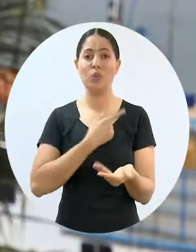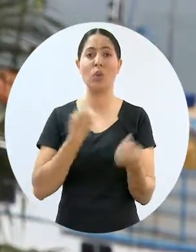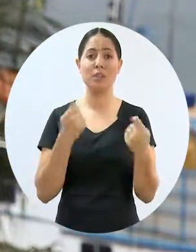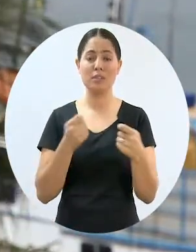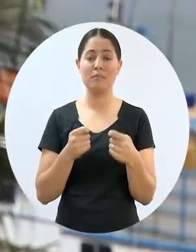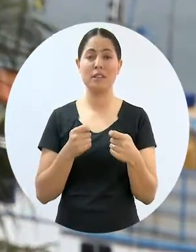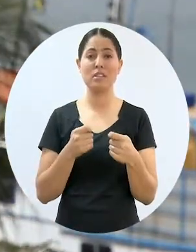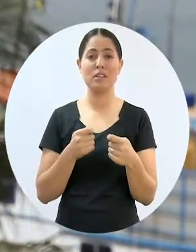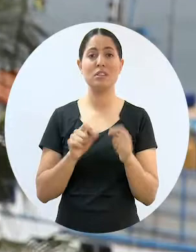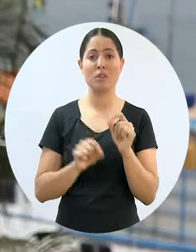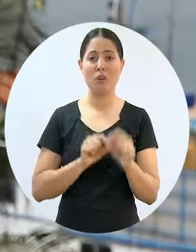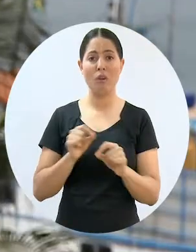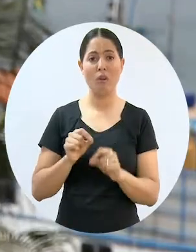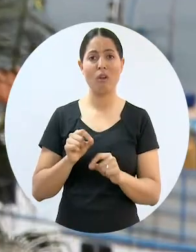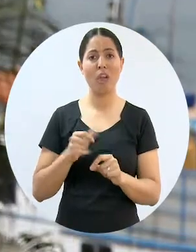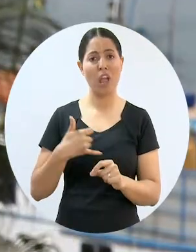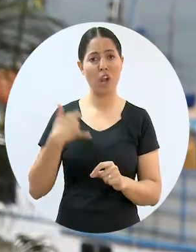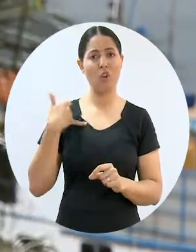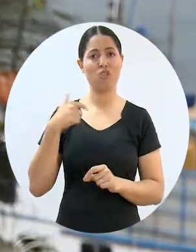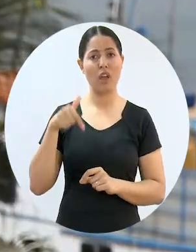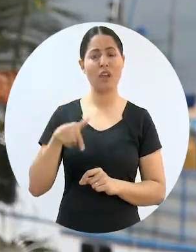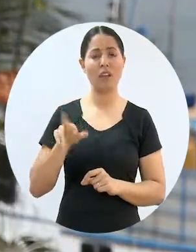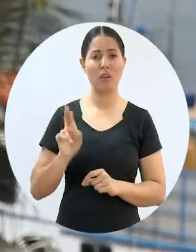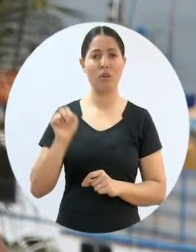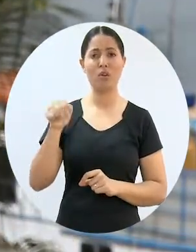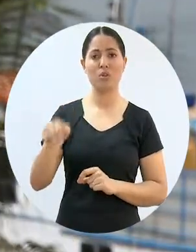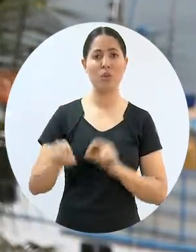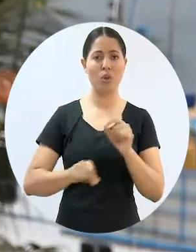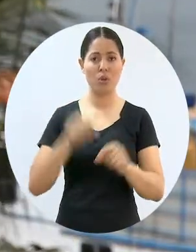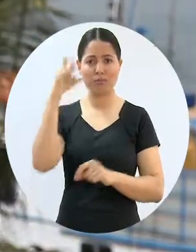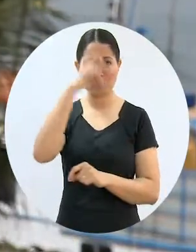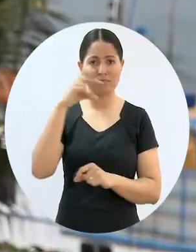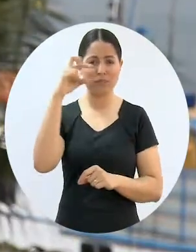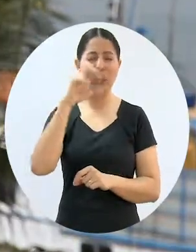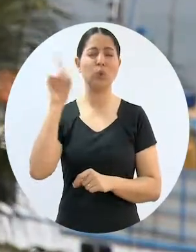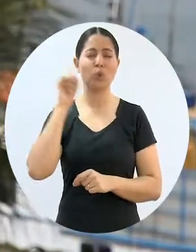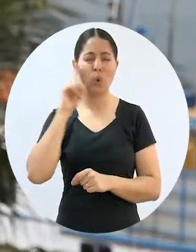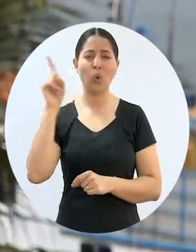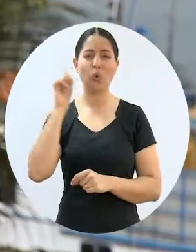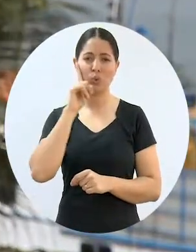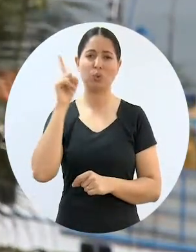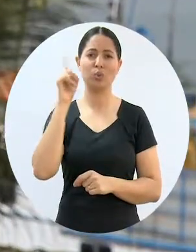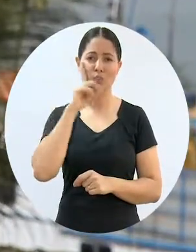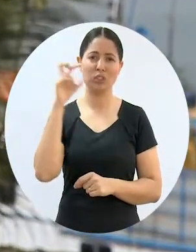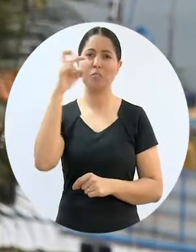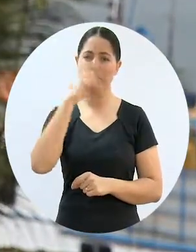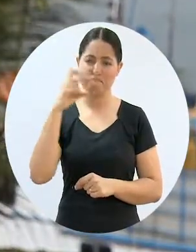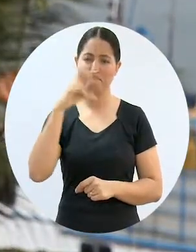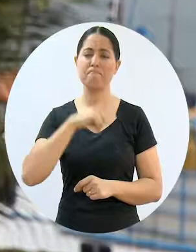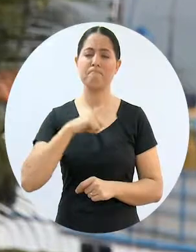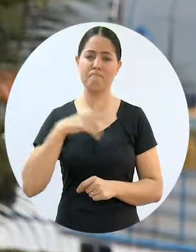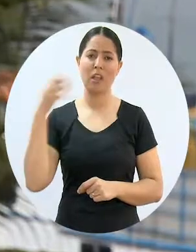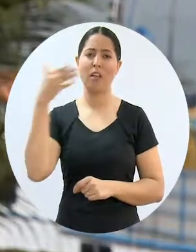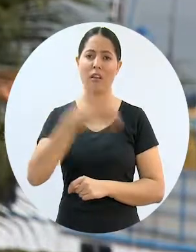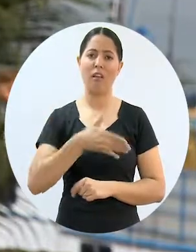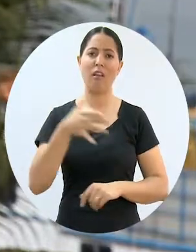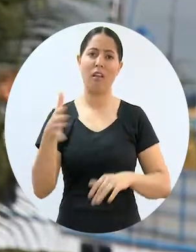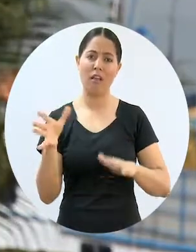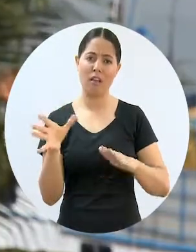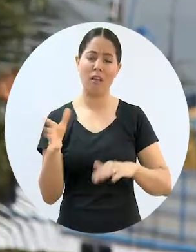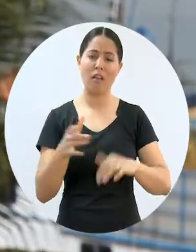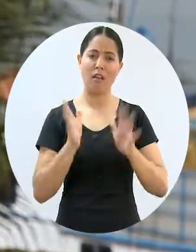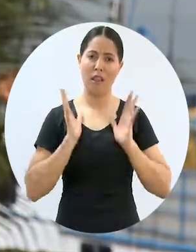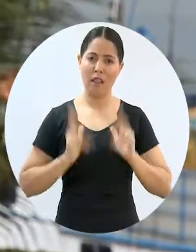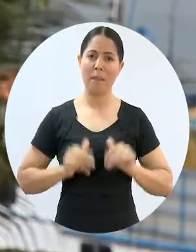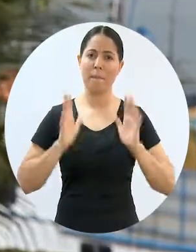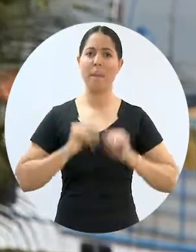Grande do Norte a atuação dos órgãos de controle, porque diariamente tem sido feito um monitoramento e imediata limpeza das